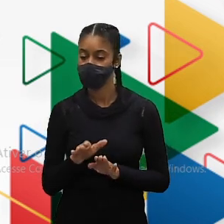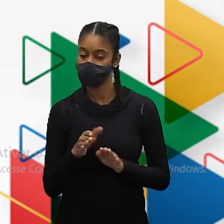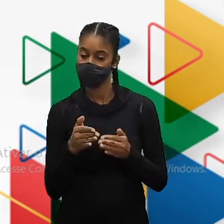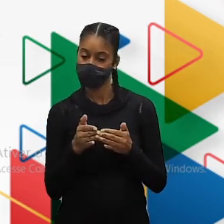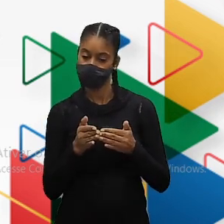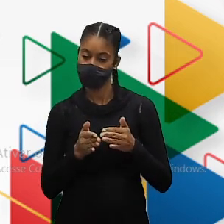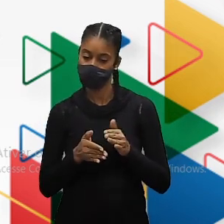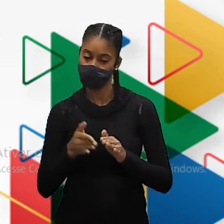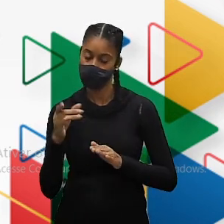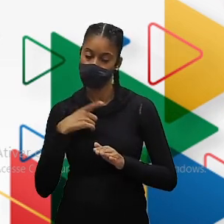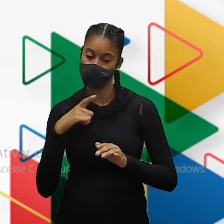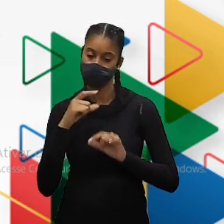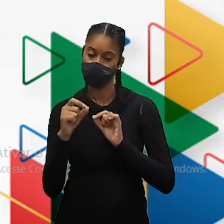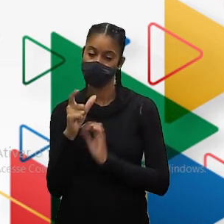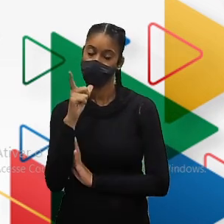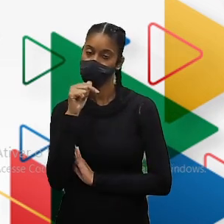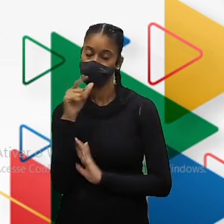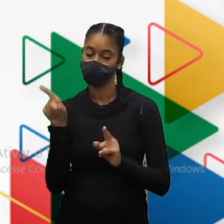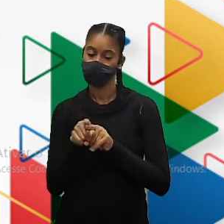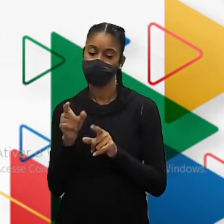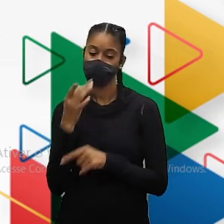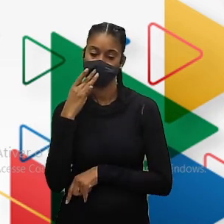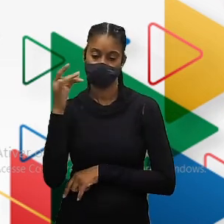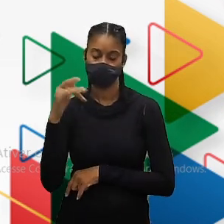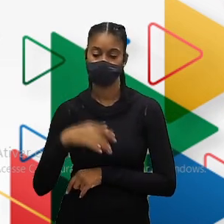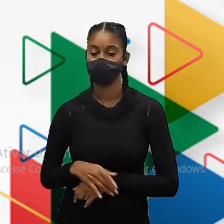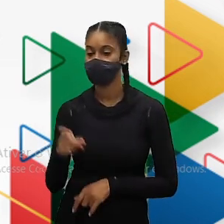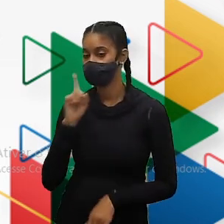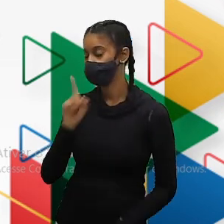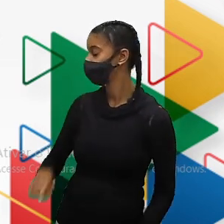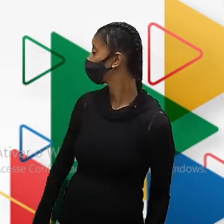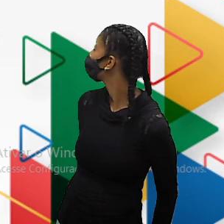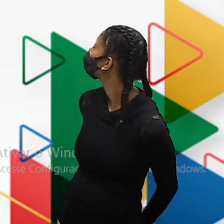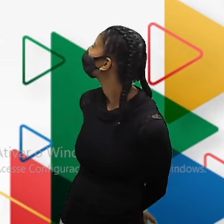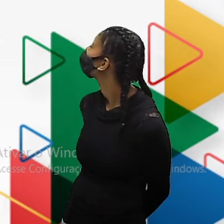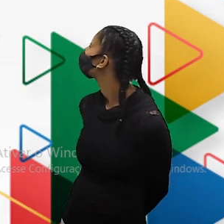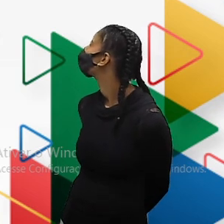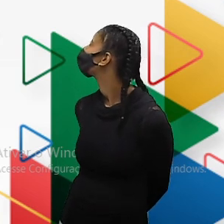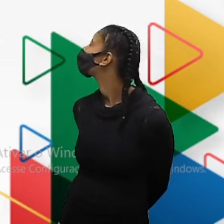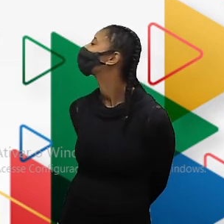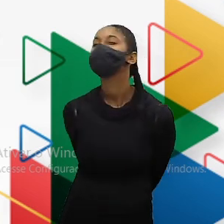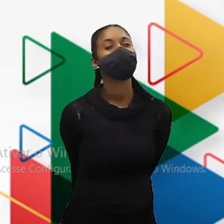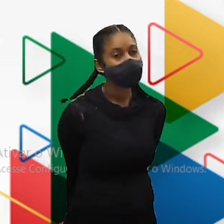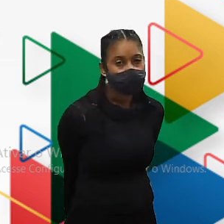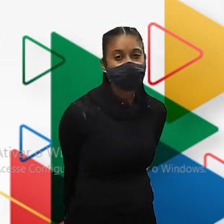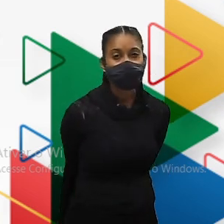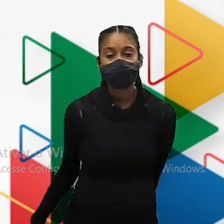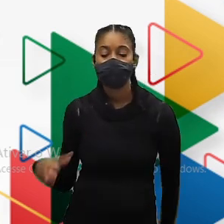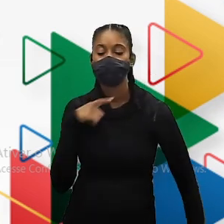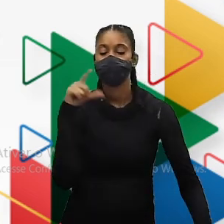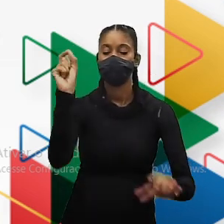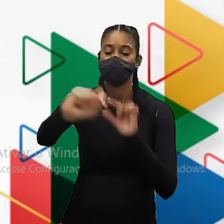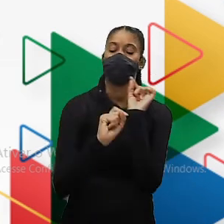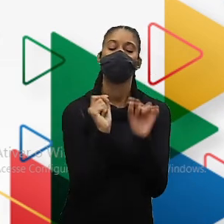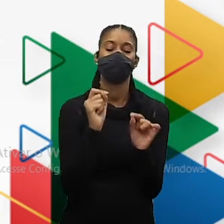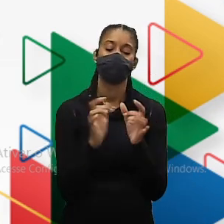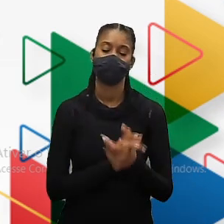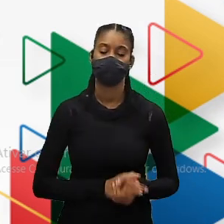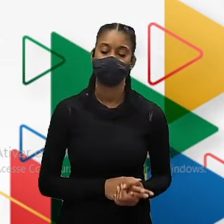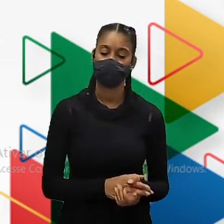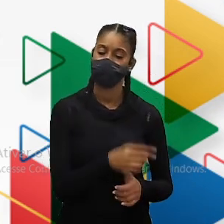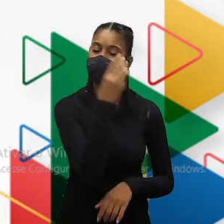tem água e sais, tá? Inclusive, o desenho aqui tá até um pouco desproporcional, né? Coloca como se fossem